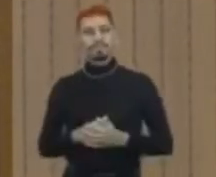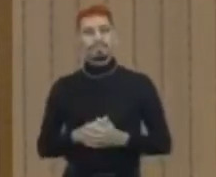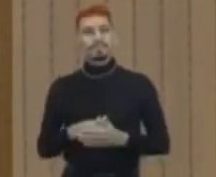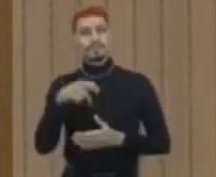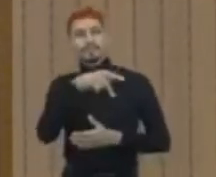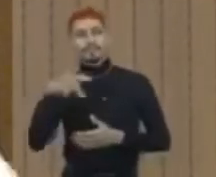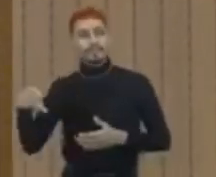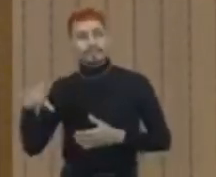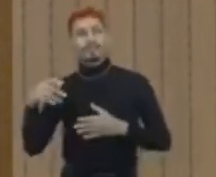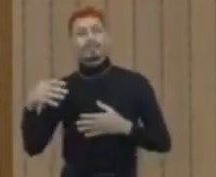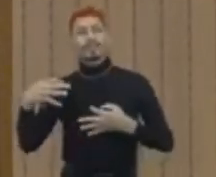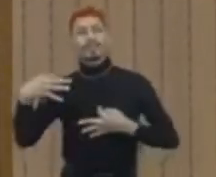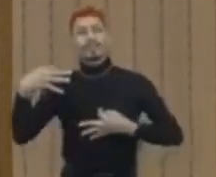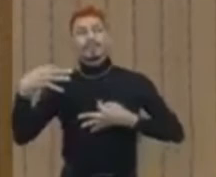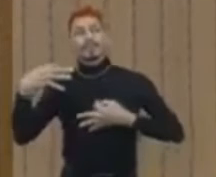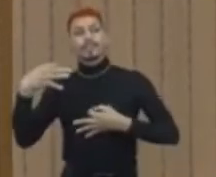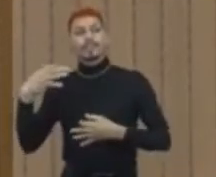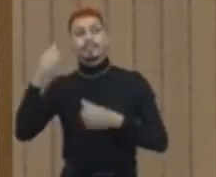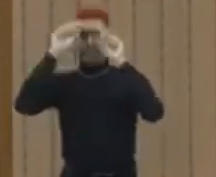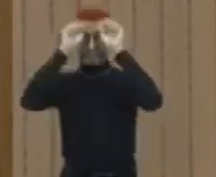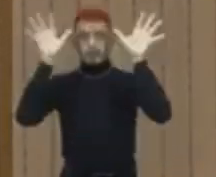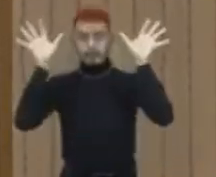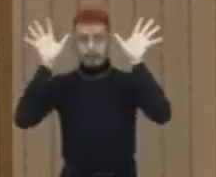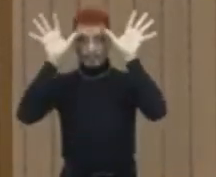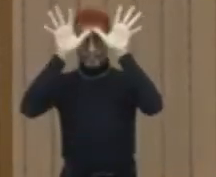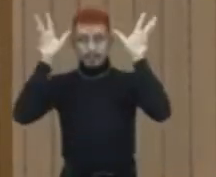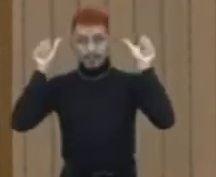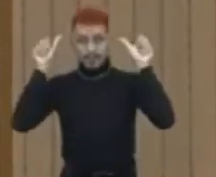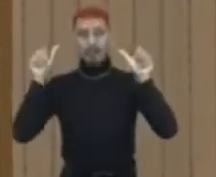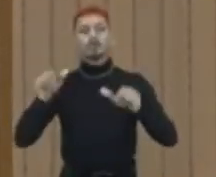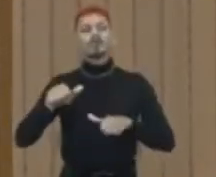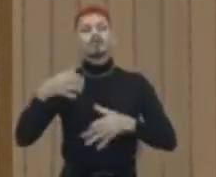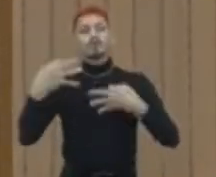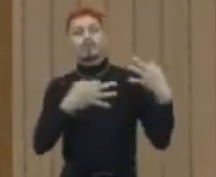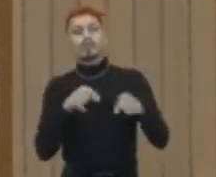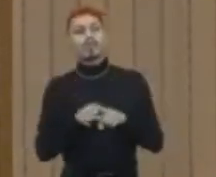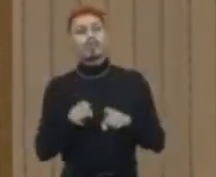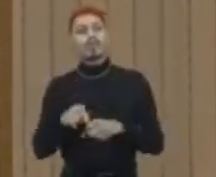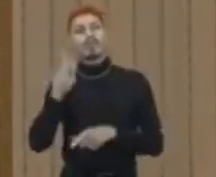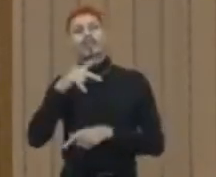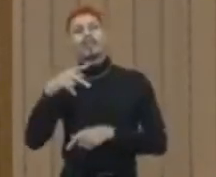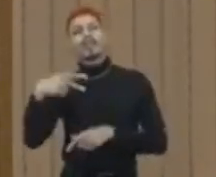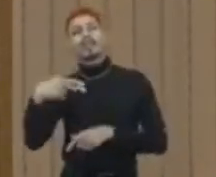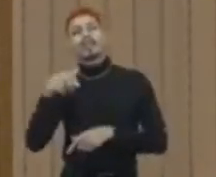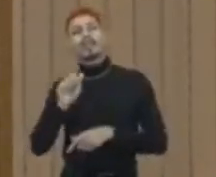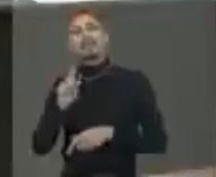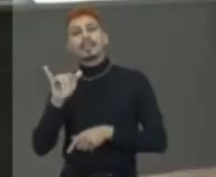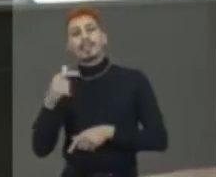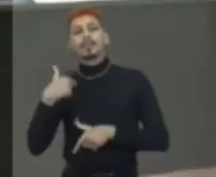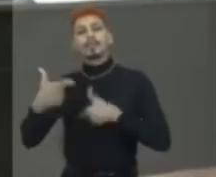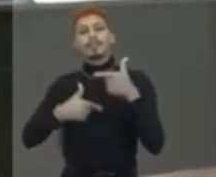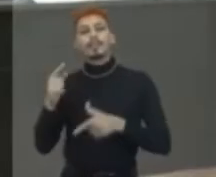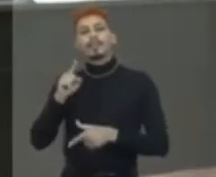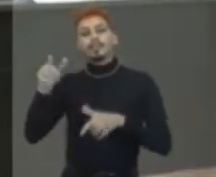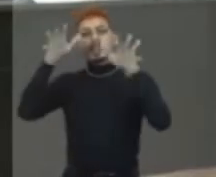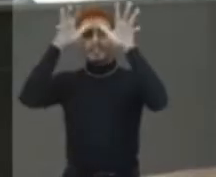de Justiça. Saúdo a doutora Luzia Nádia, com quem tive a honra de trabalhar no TRE